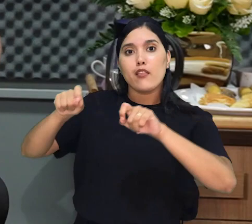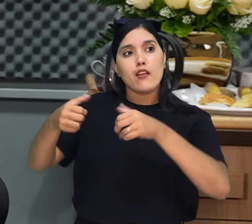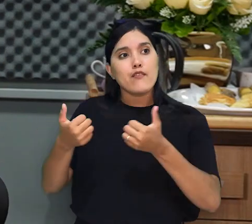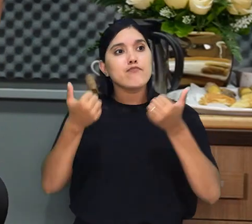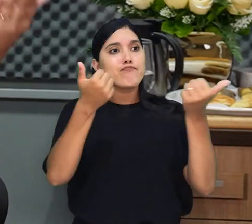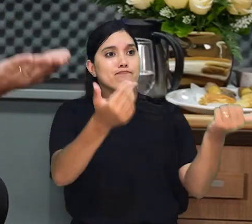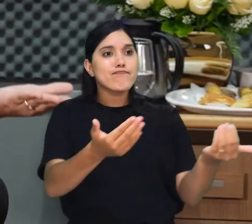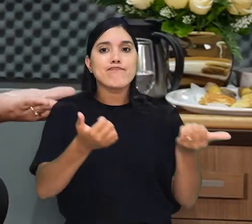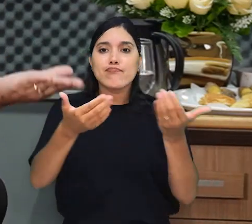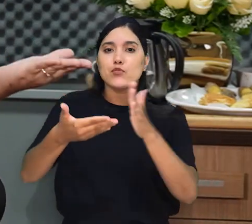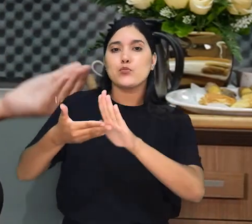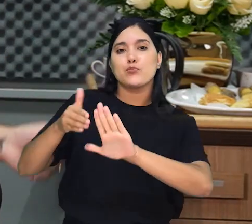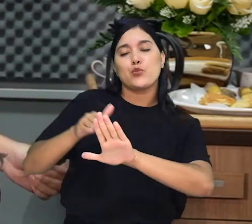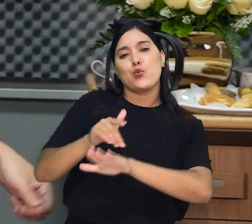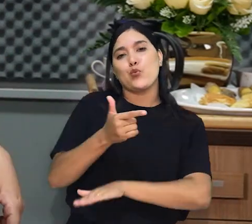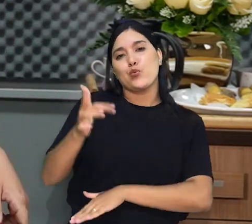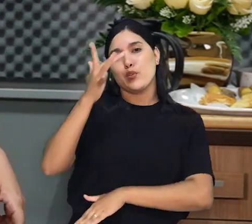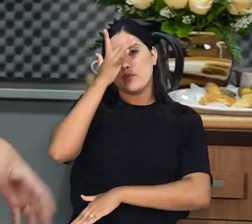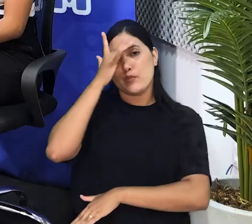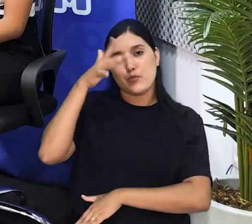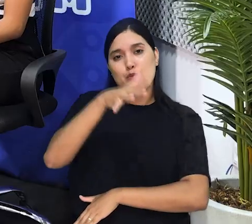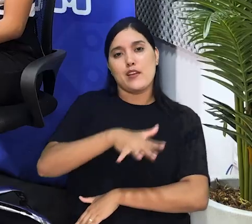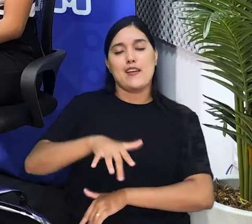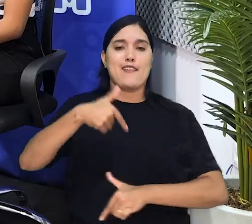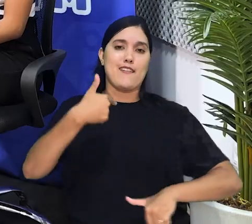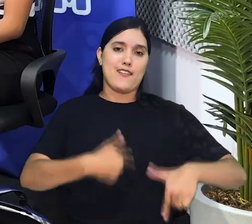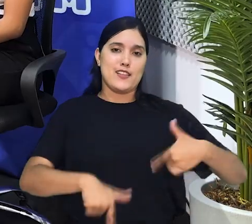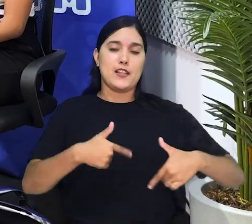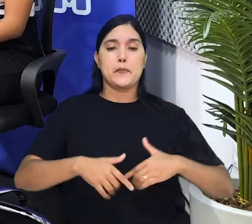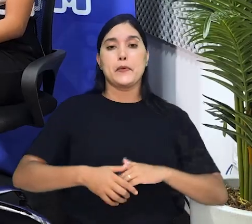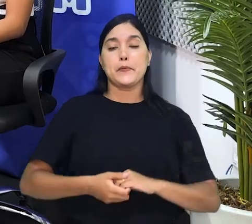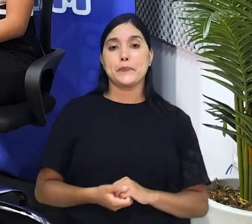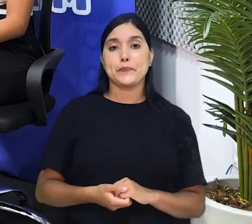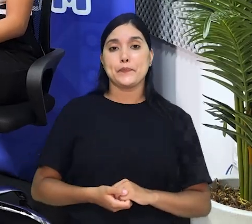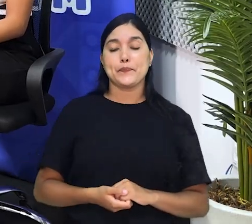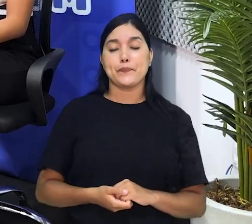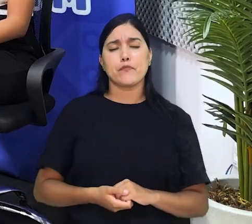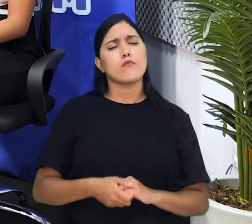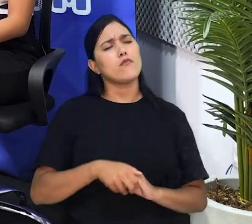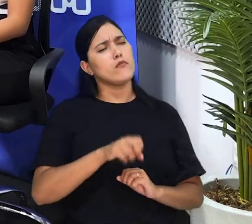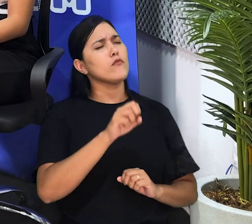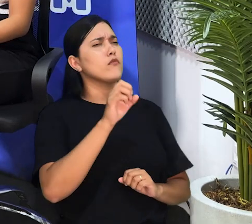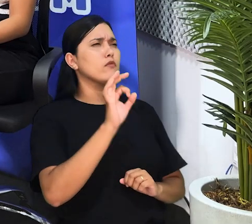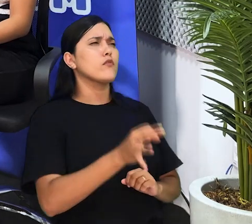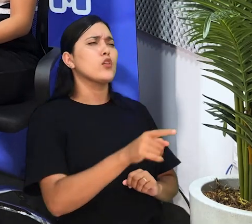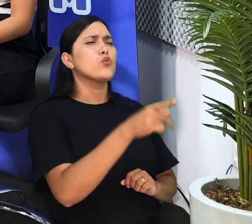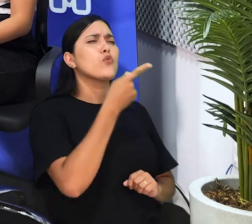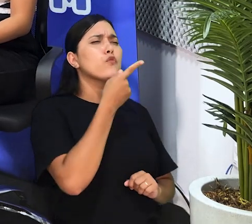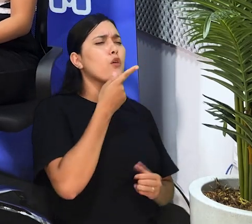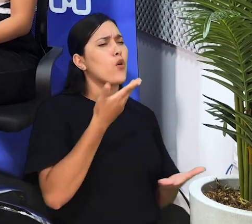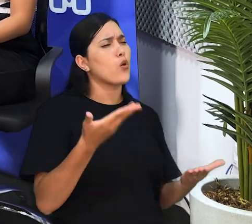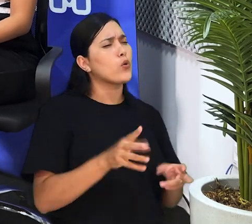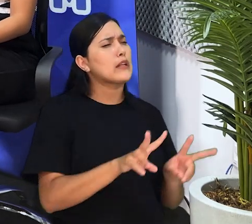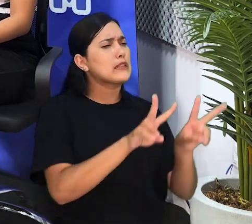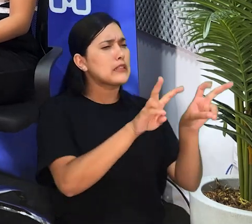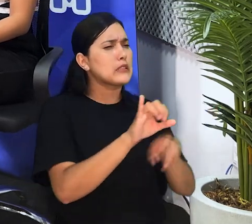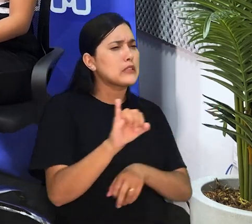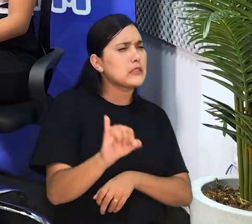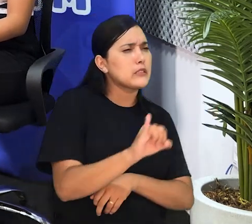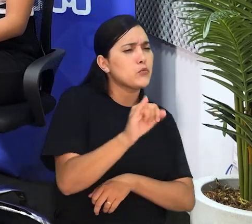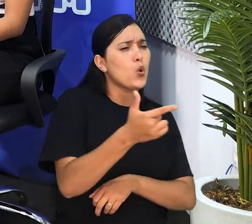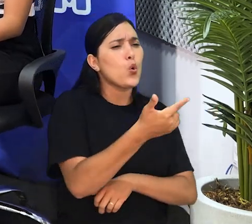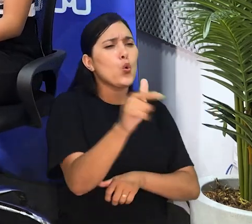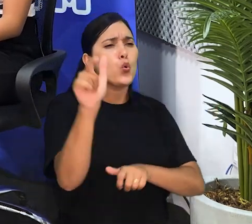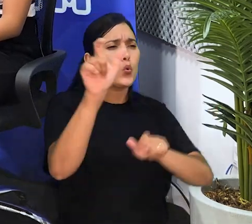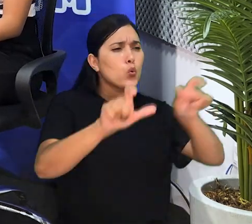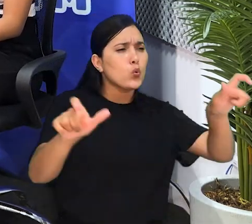para muitas outras pessoas no meio do trabalho, de trabalho no caso. E quando tu traz essa segunda fala sobre a importância de outras